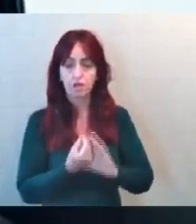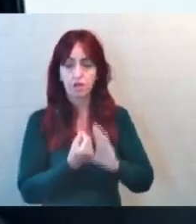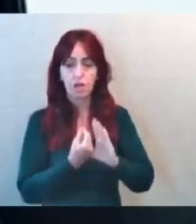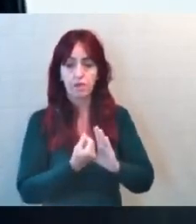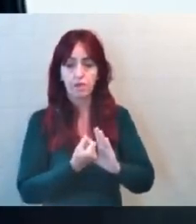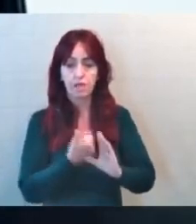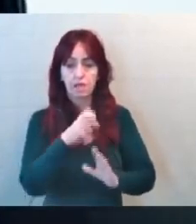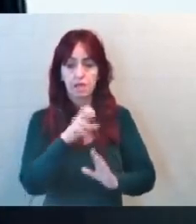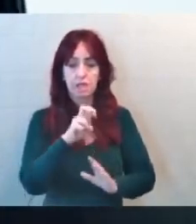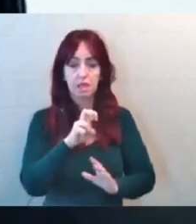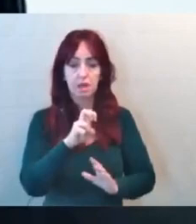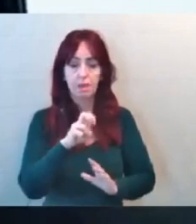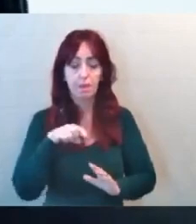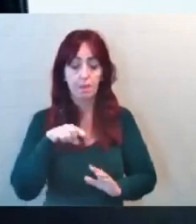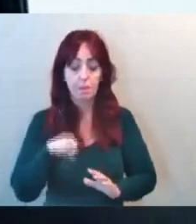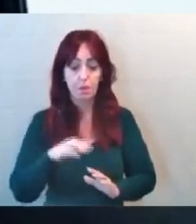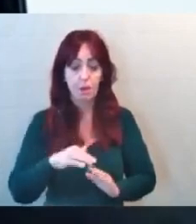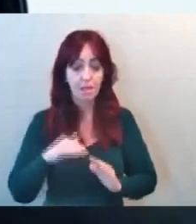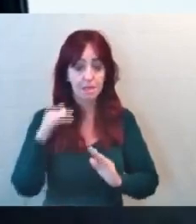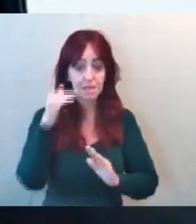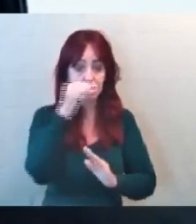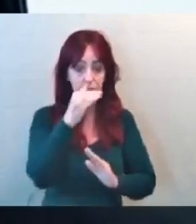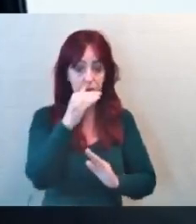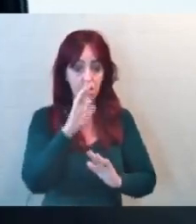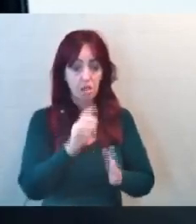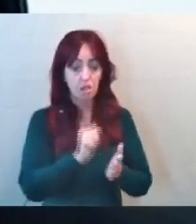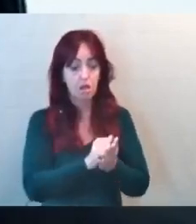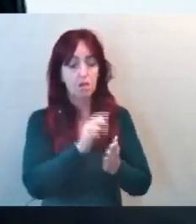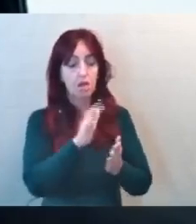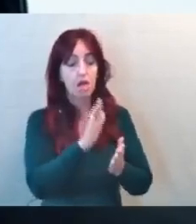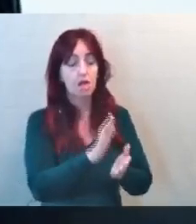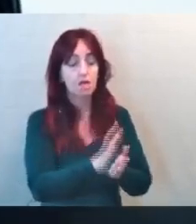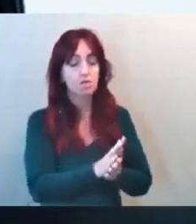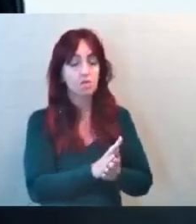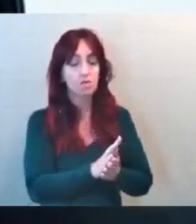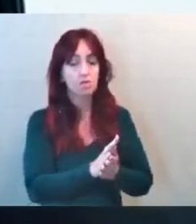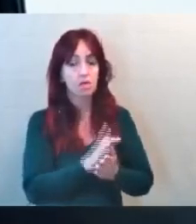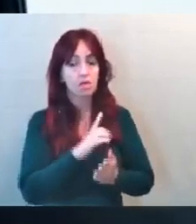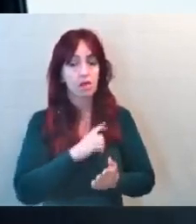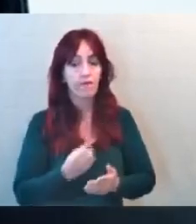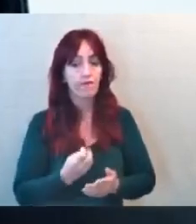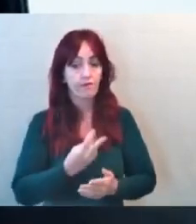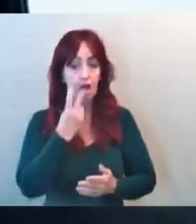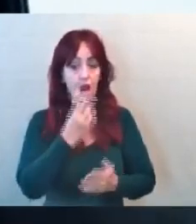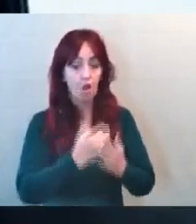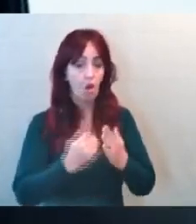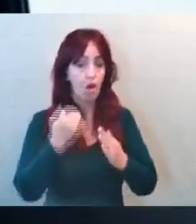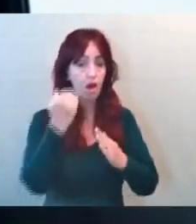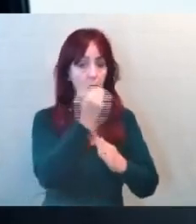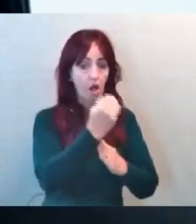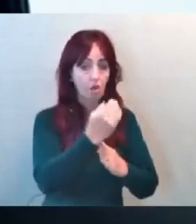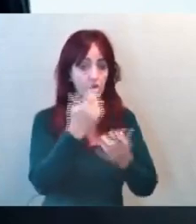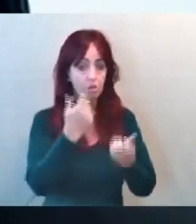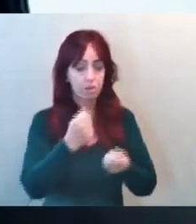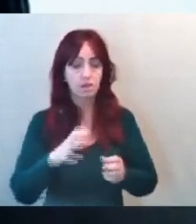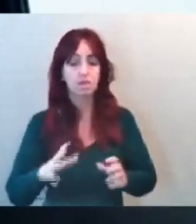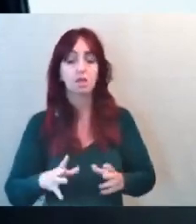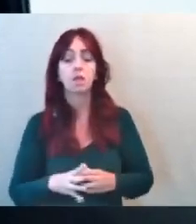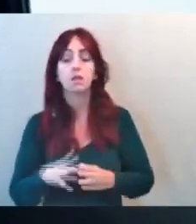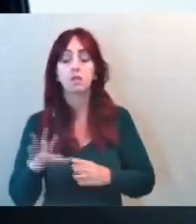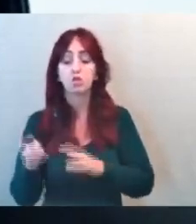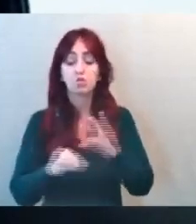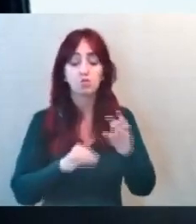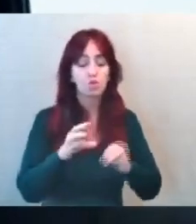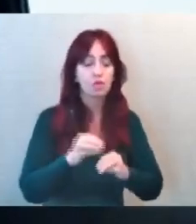15 mil reais para cima, então ficam as multas, nem sempre são valores inferiores. A gente vamos ter que juntar muitas